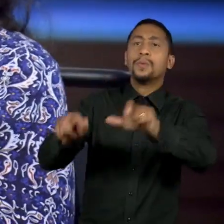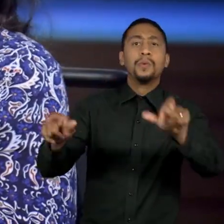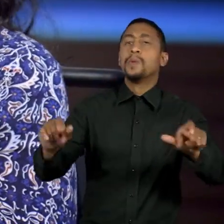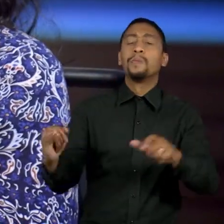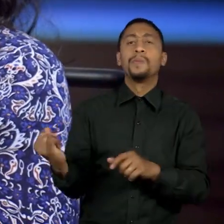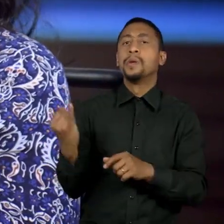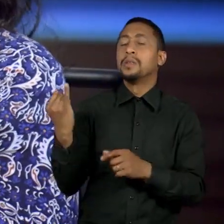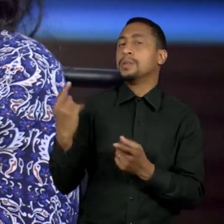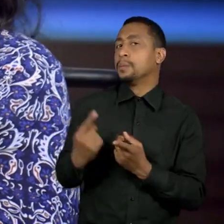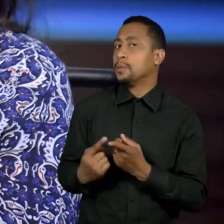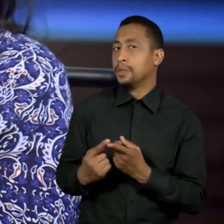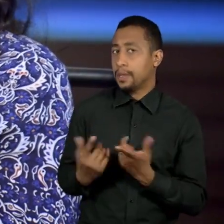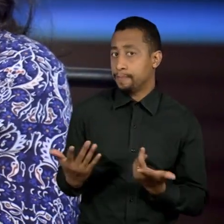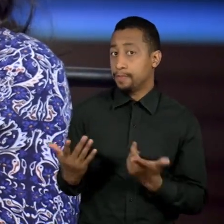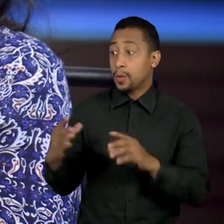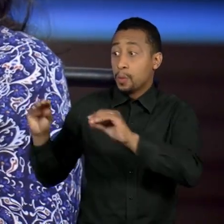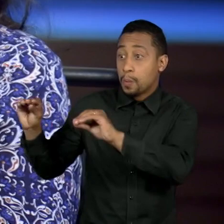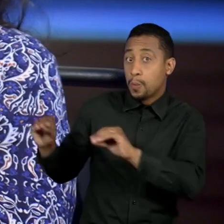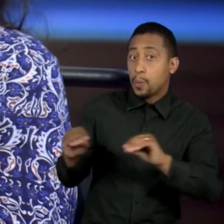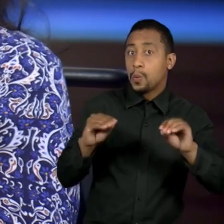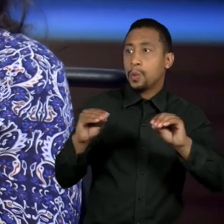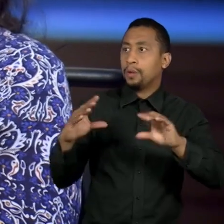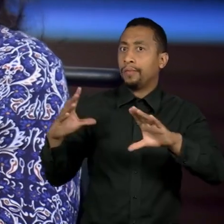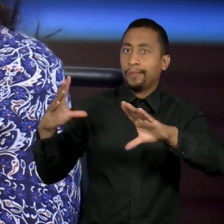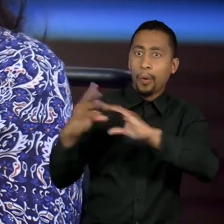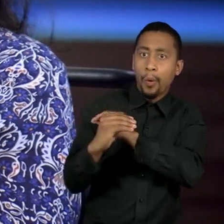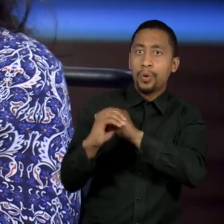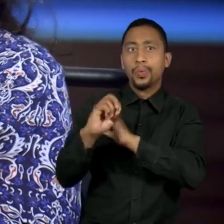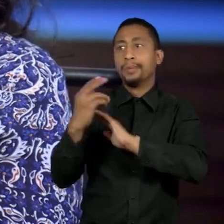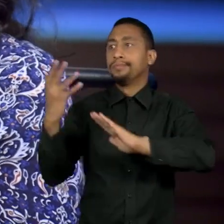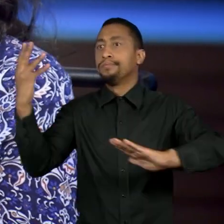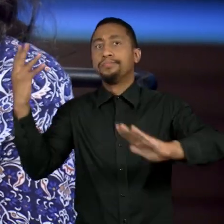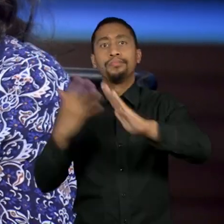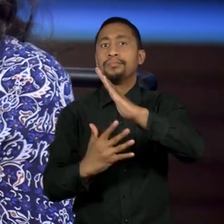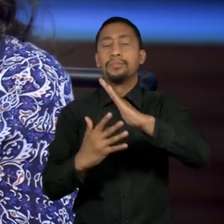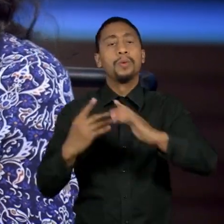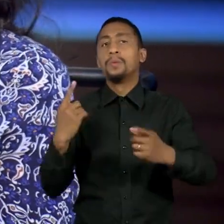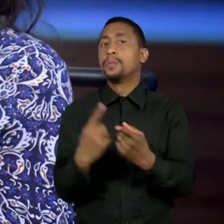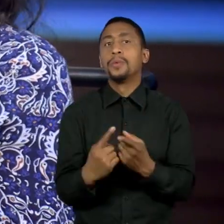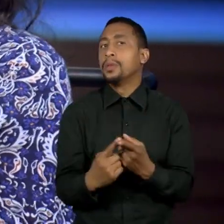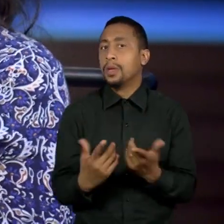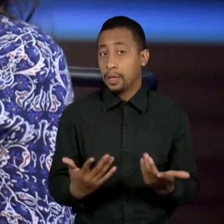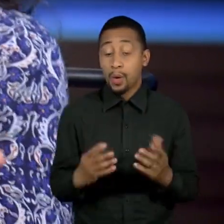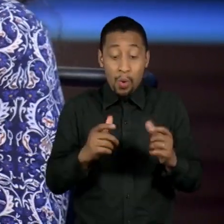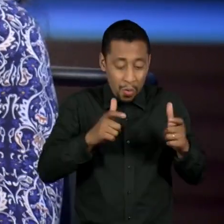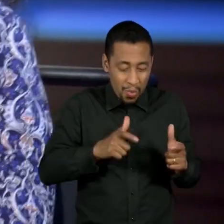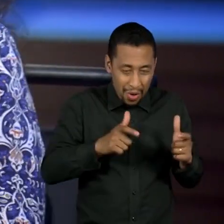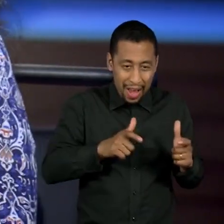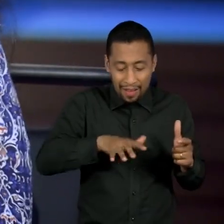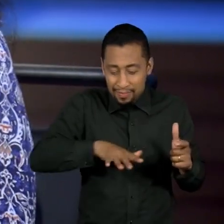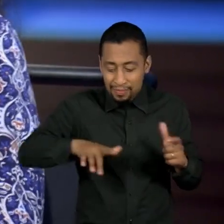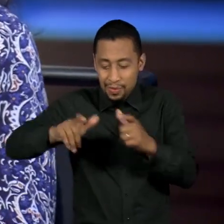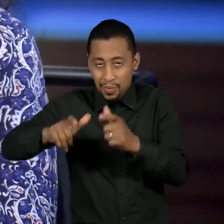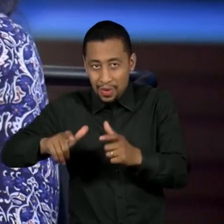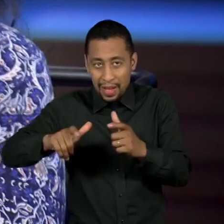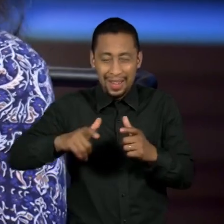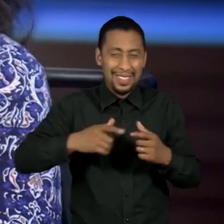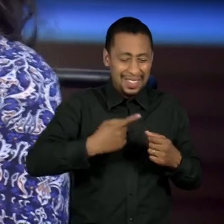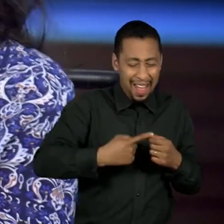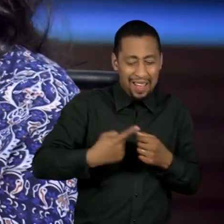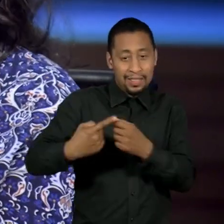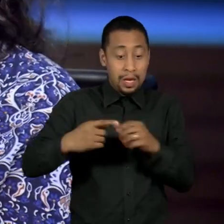que todas as frentes de atuação são importantes. E aí também acho que se faz fundamental a questão da informação, como a Serena